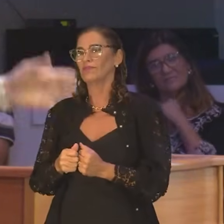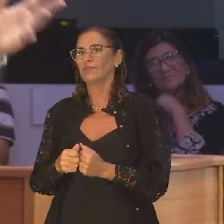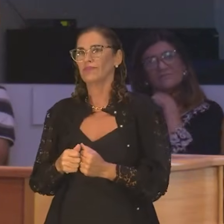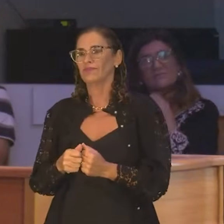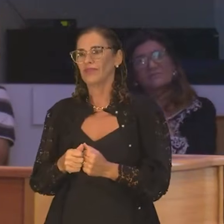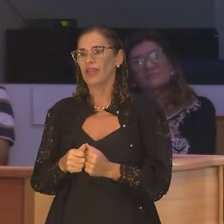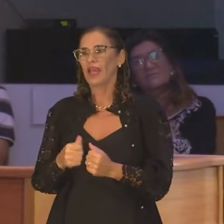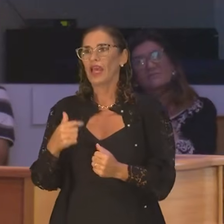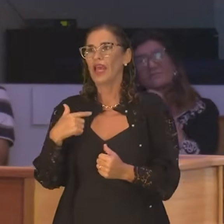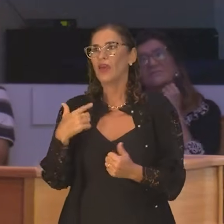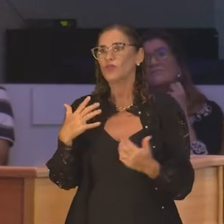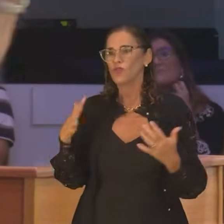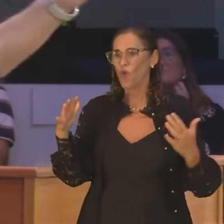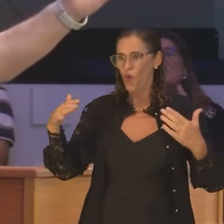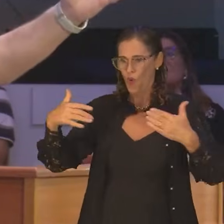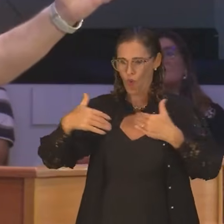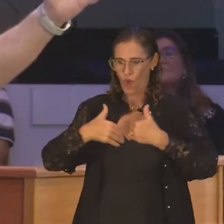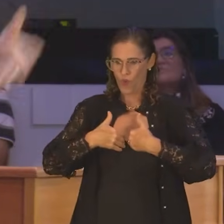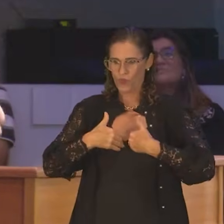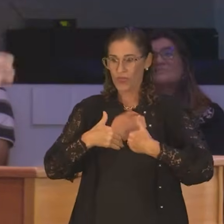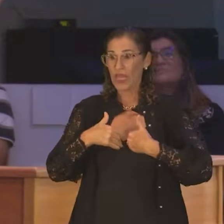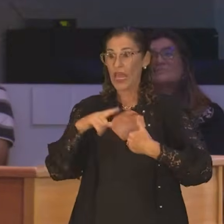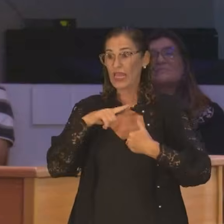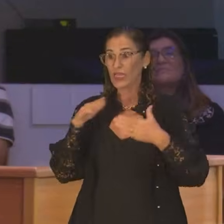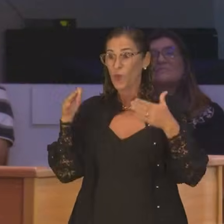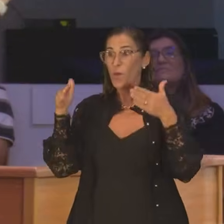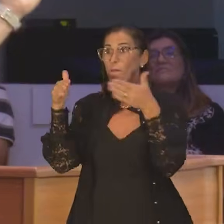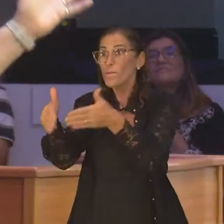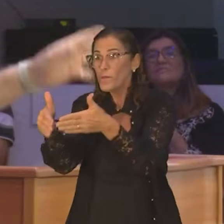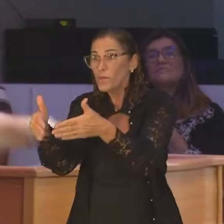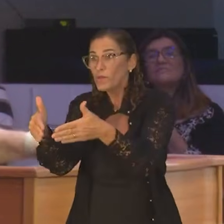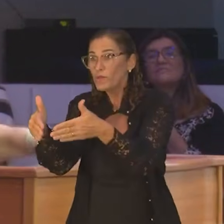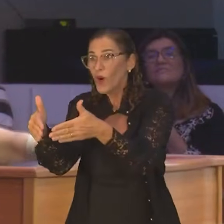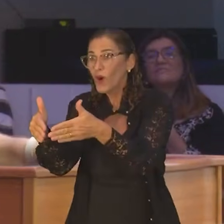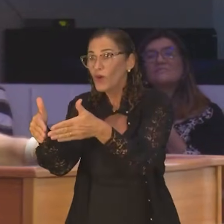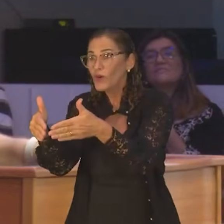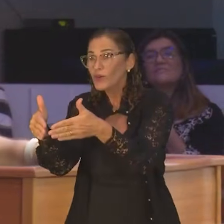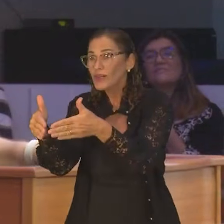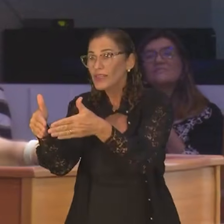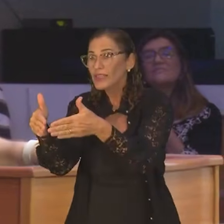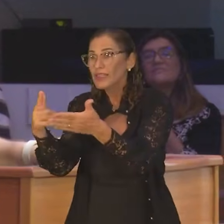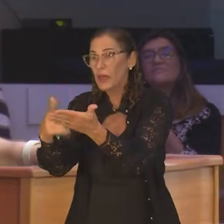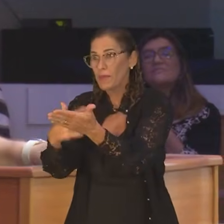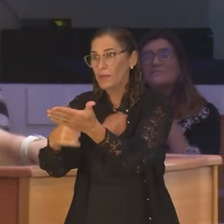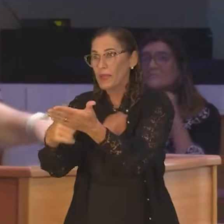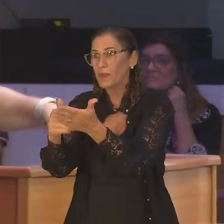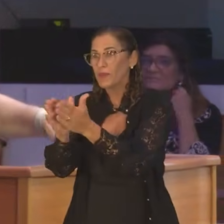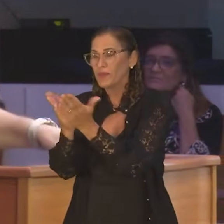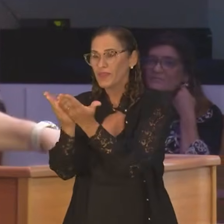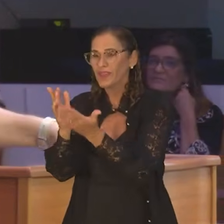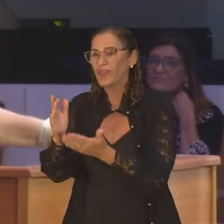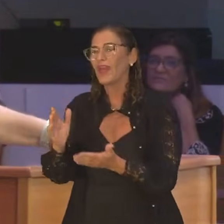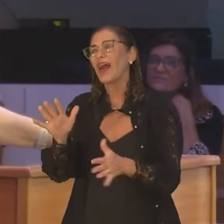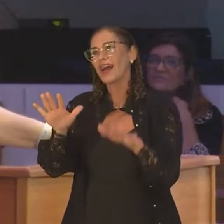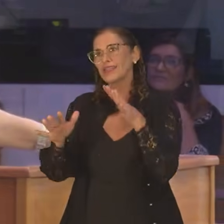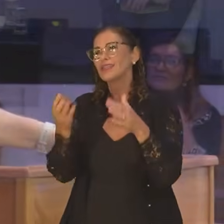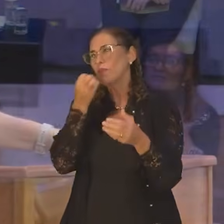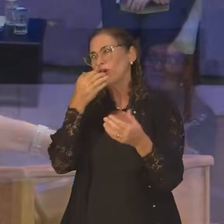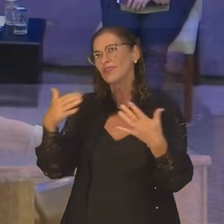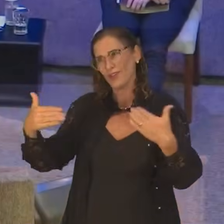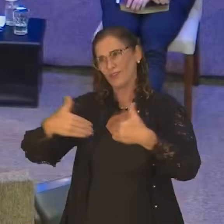Eu sou autista, mas eu tenho hiperfoco, leitura bíblica e oração de manhã. É bom ser autista às vezes,